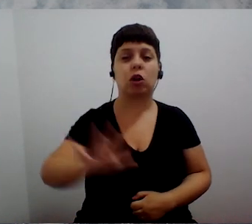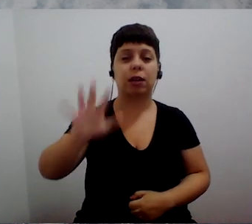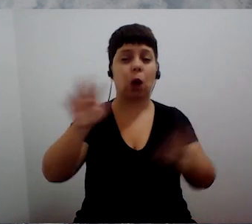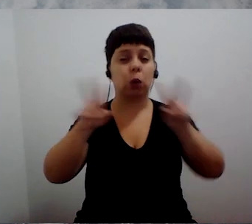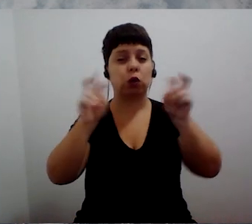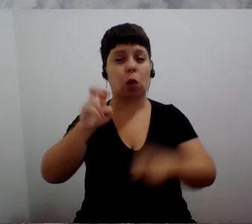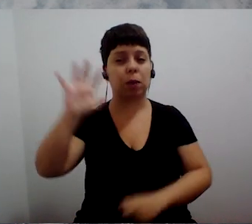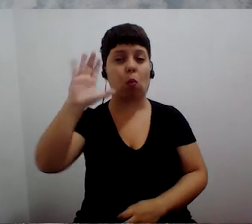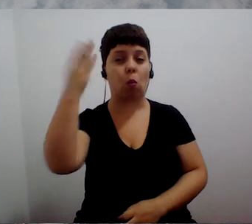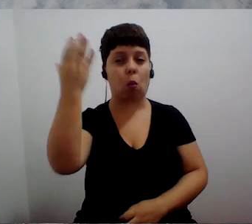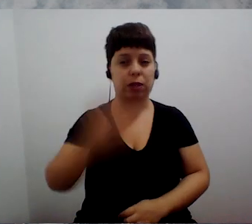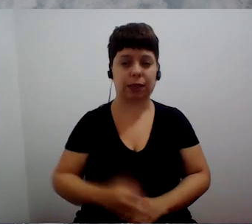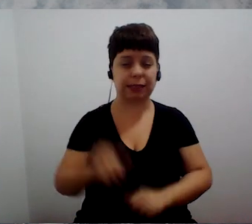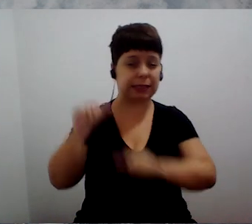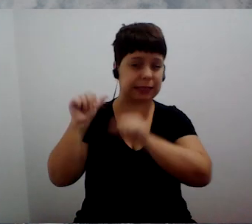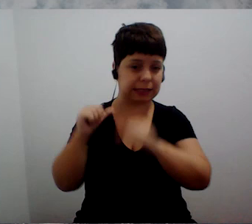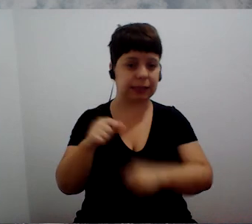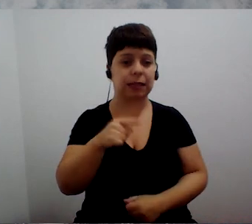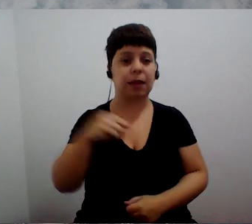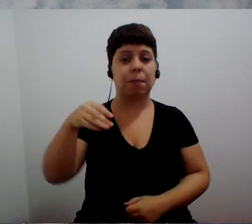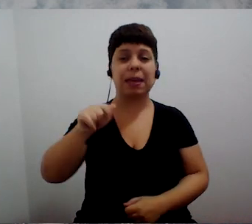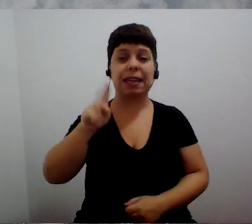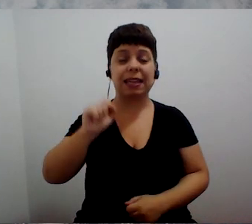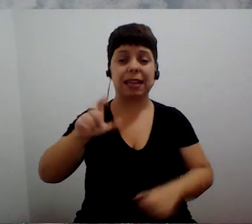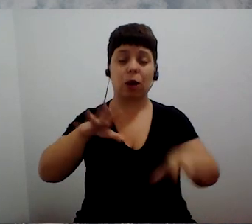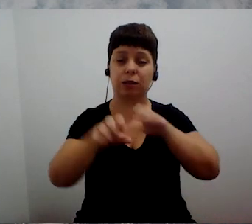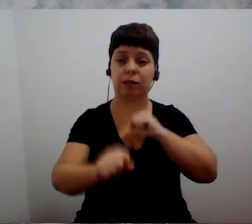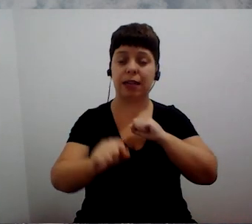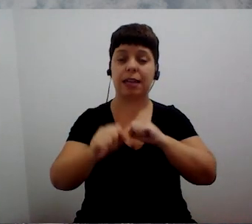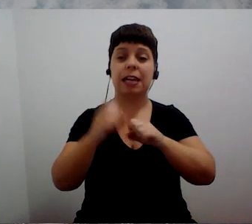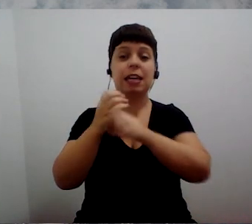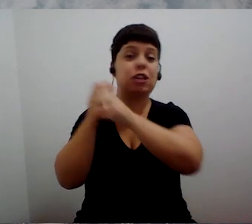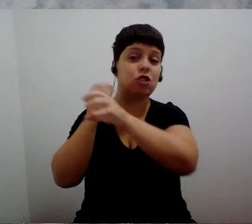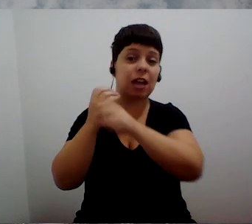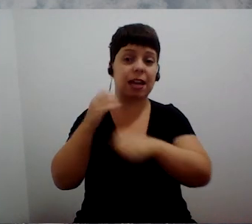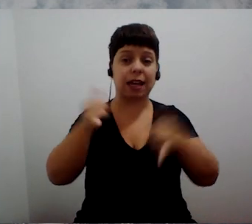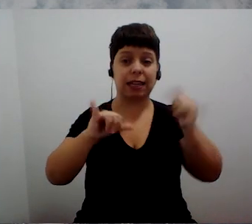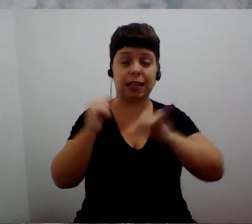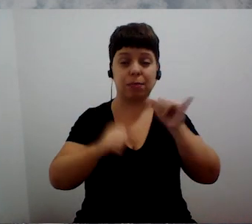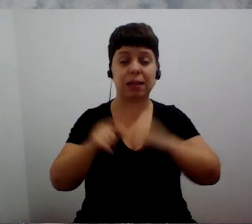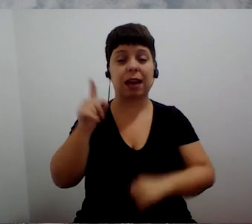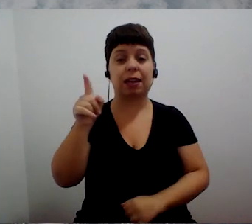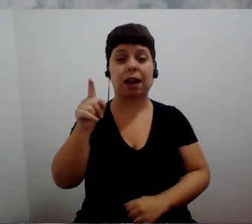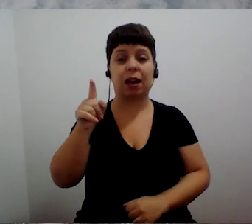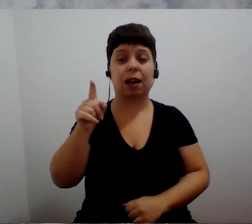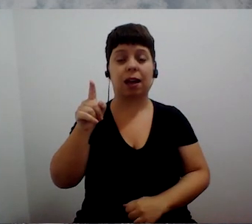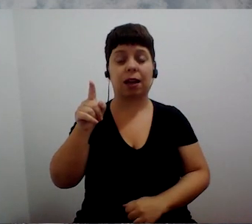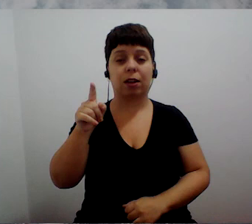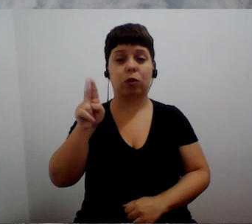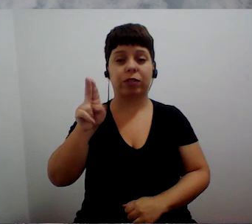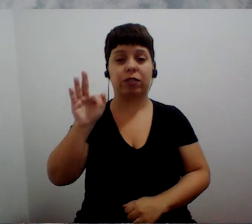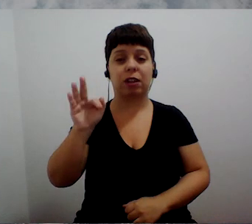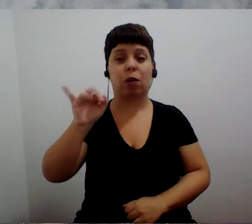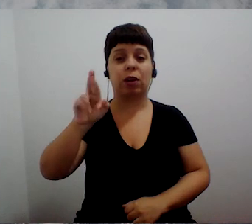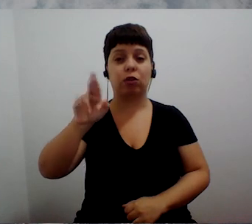Miguel Baiense Neto é graduado em Engenharia Química pela Universidade Federal do Rio de Janeiro e pós-graduado em Comunicação Empresarial